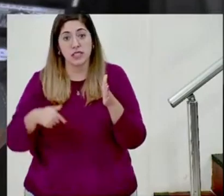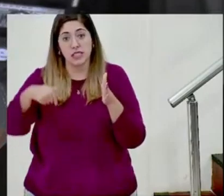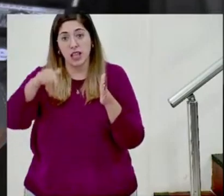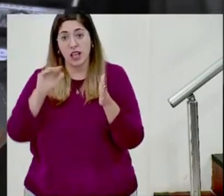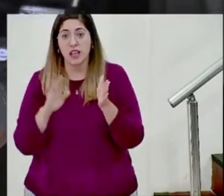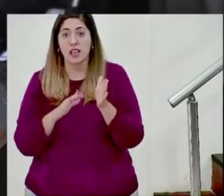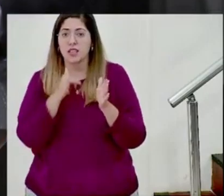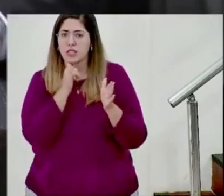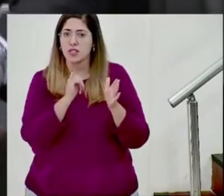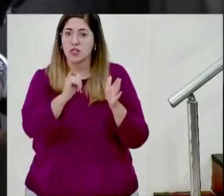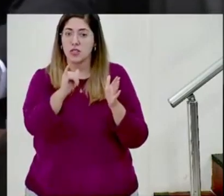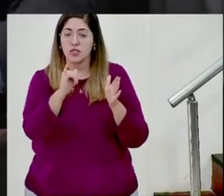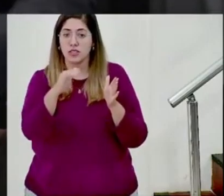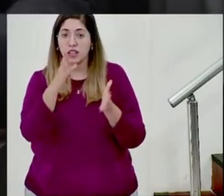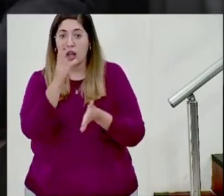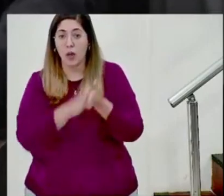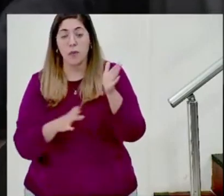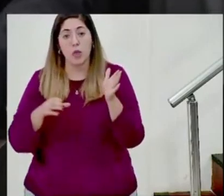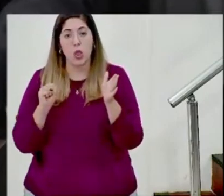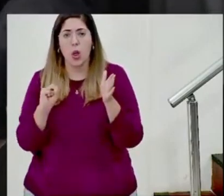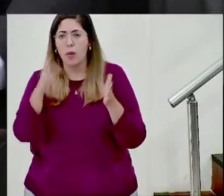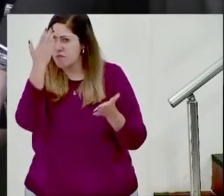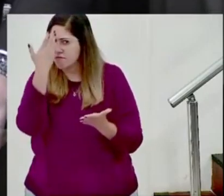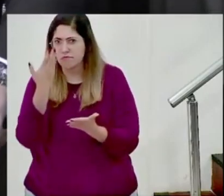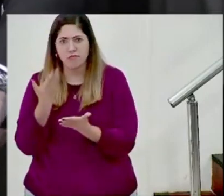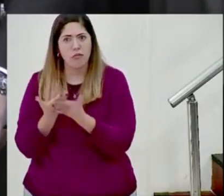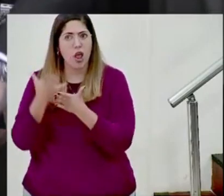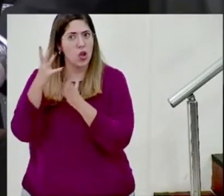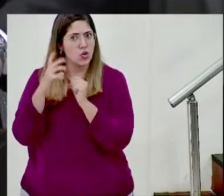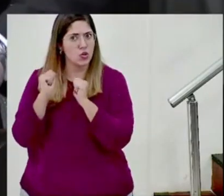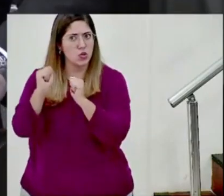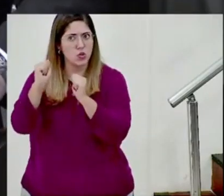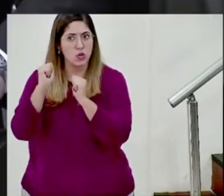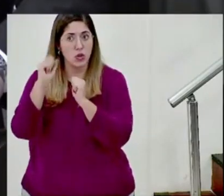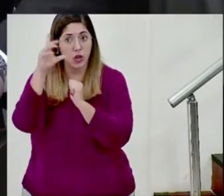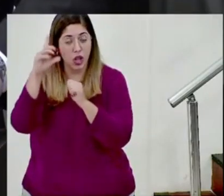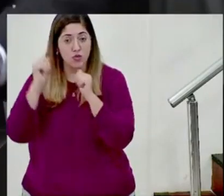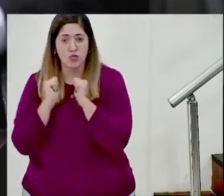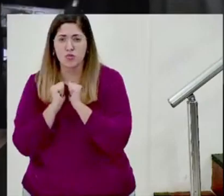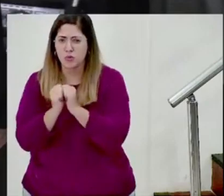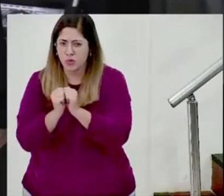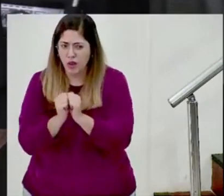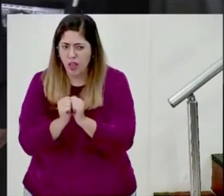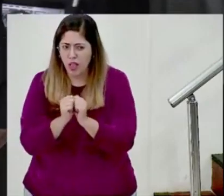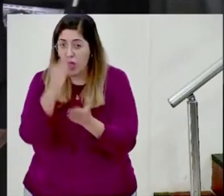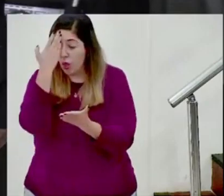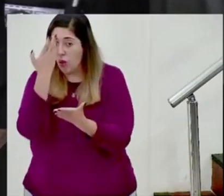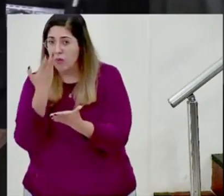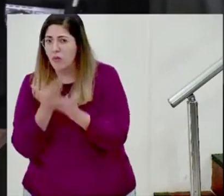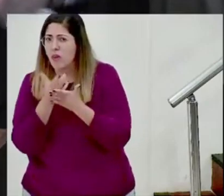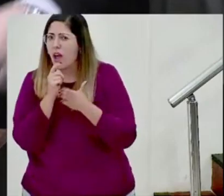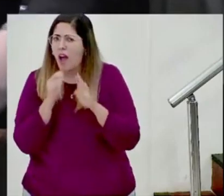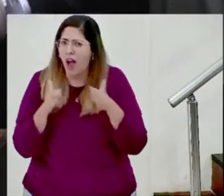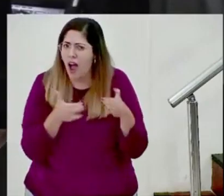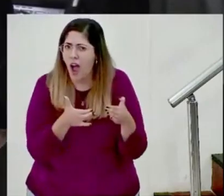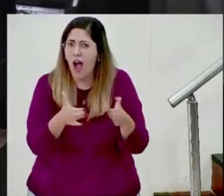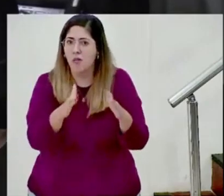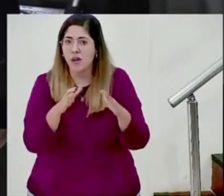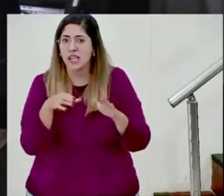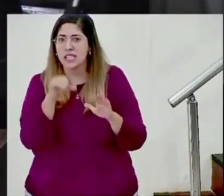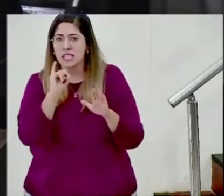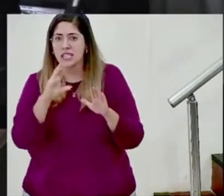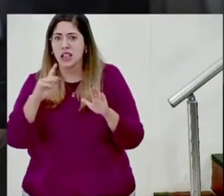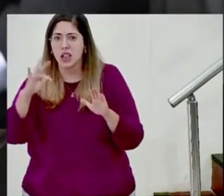8 diz: você não acreditou no Deus conosco? Não confiou nas águas de Siloé? Vou te mandar as águas do Eufrates,